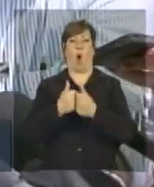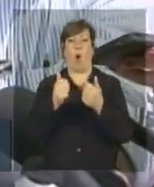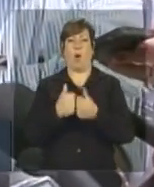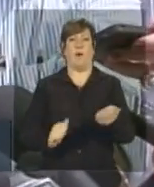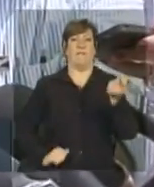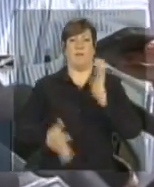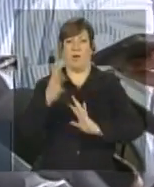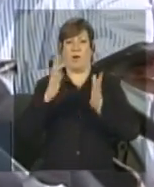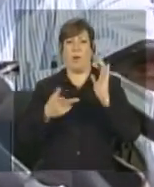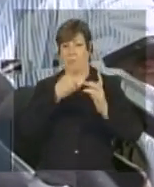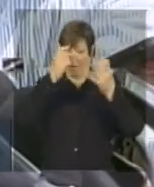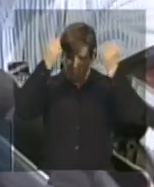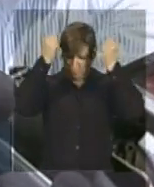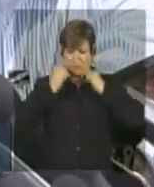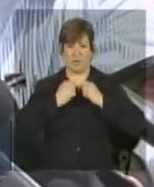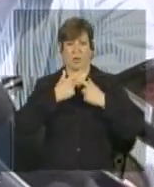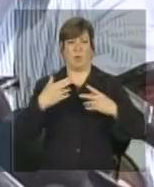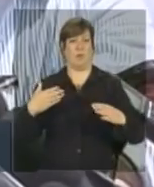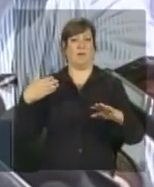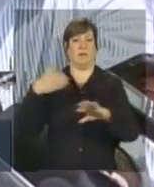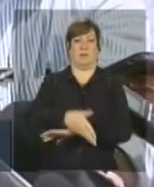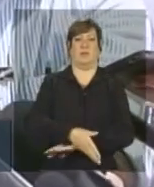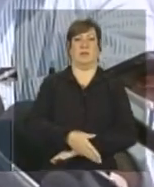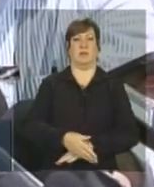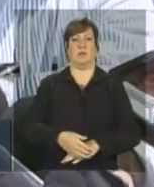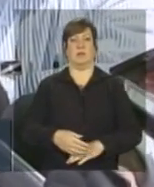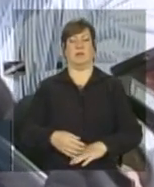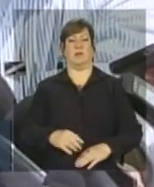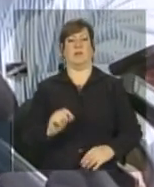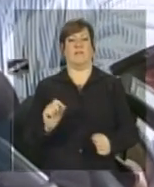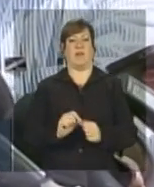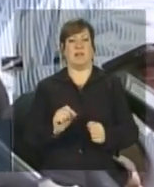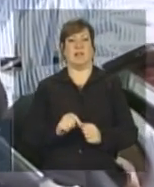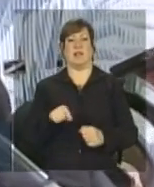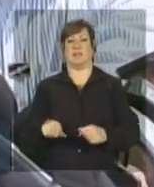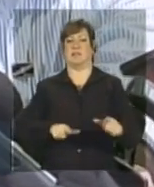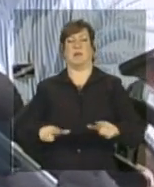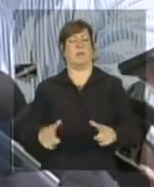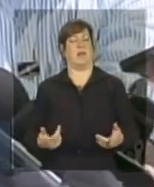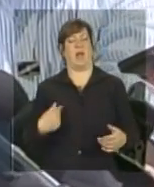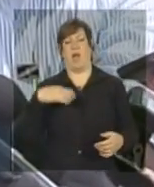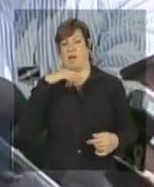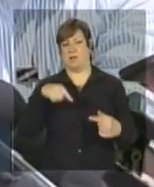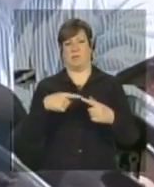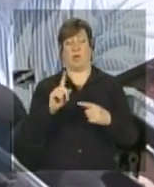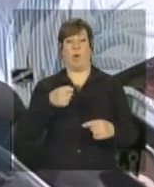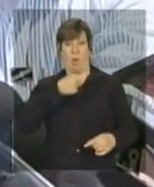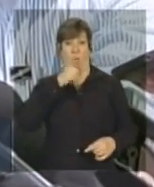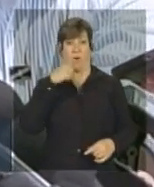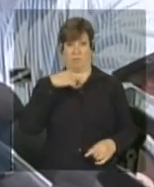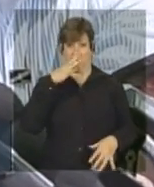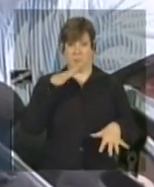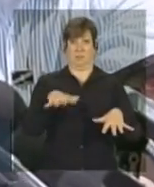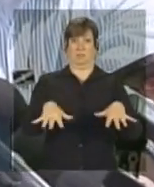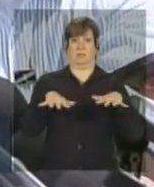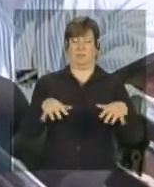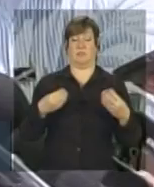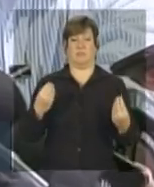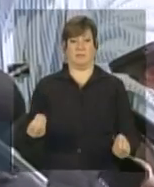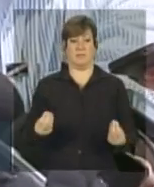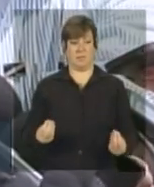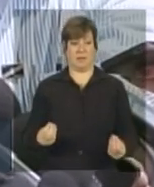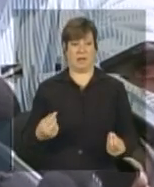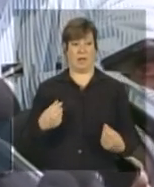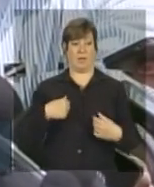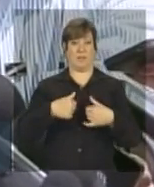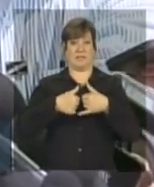em ônibus encapuçado seja uma forma correta de conduzir o movimento. Eu fiquei estarrecida ontem com... Eu